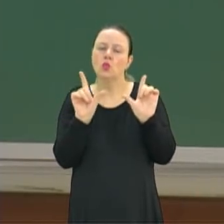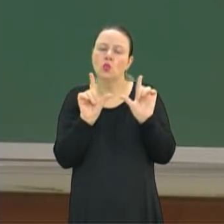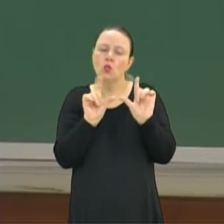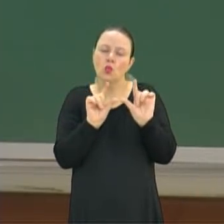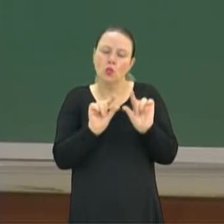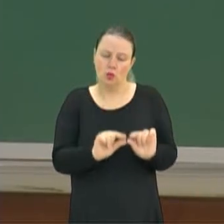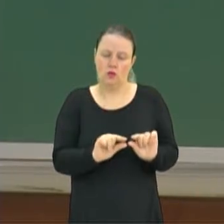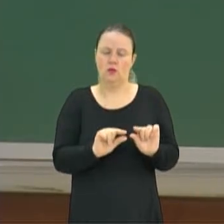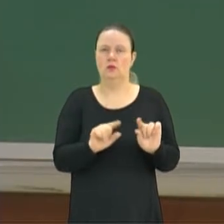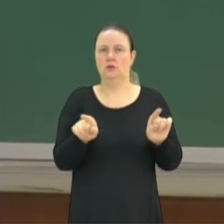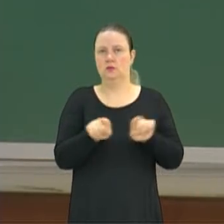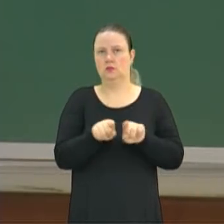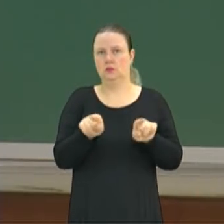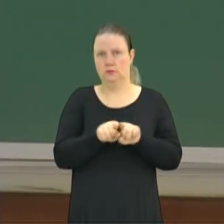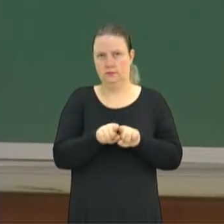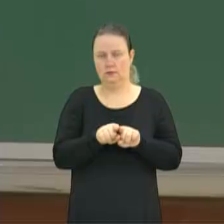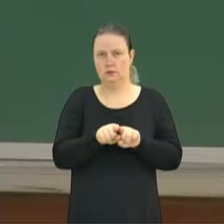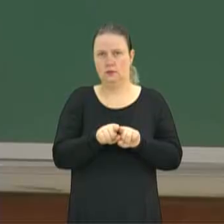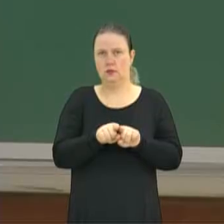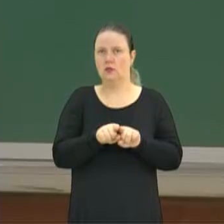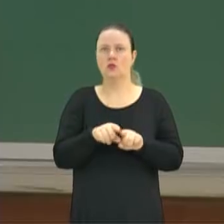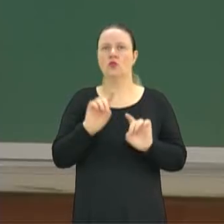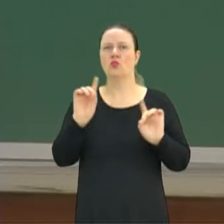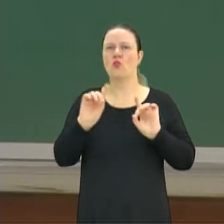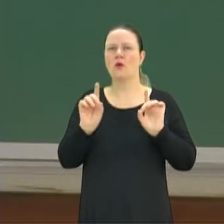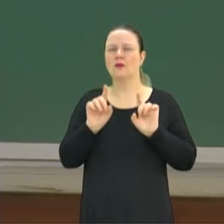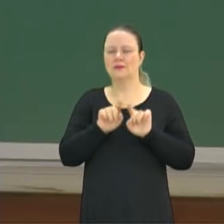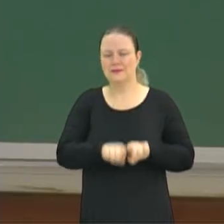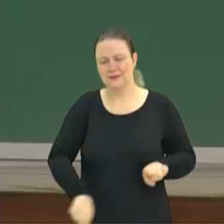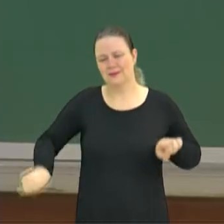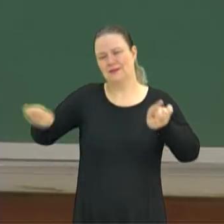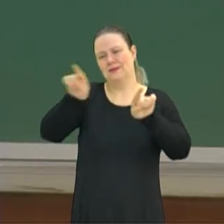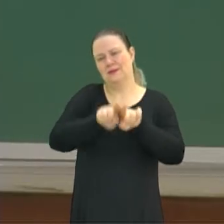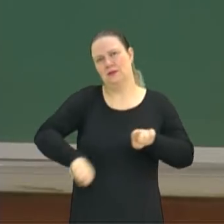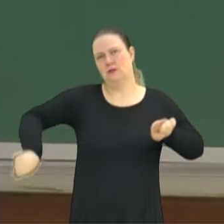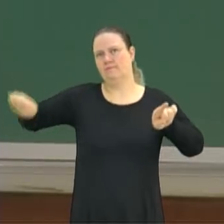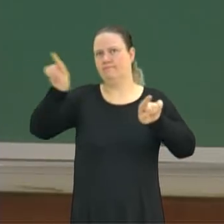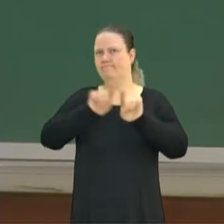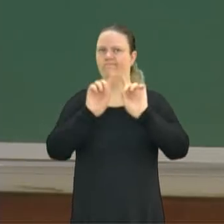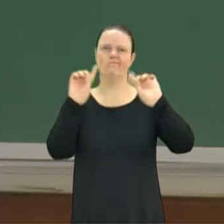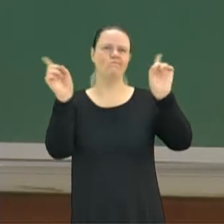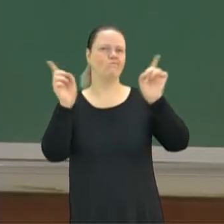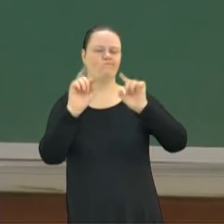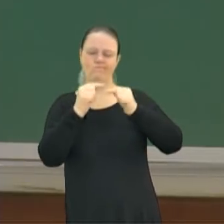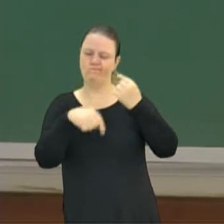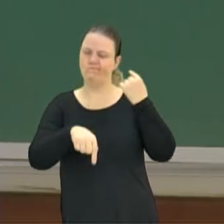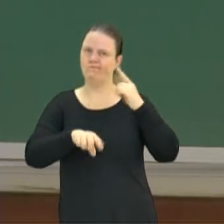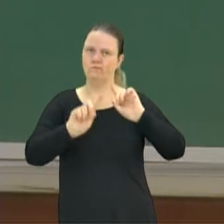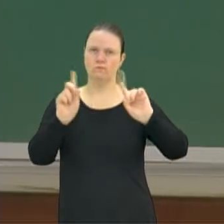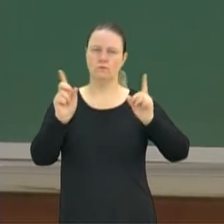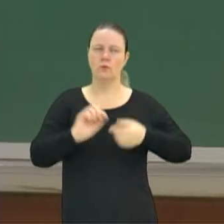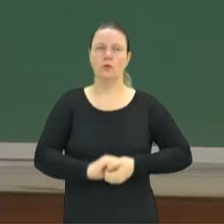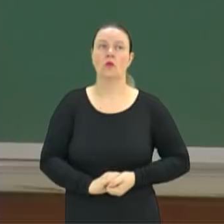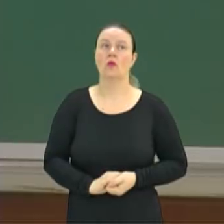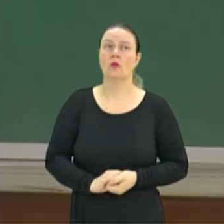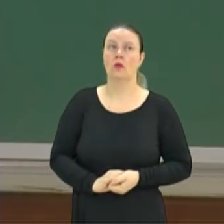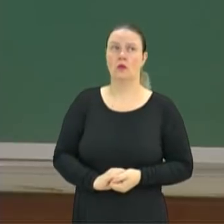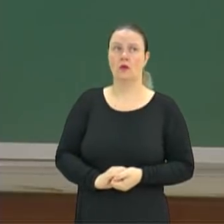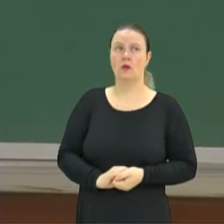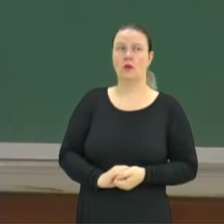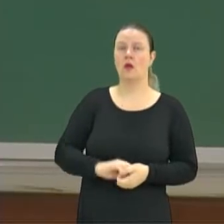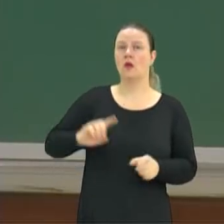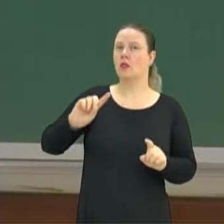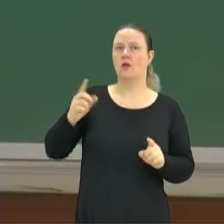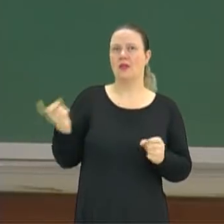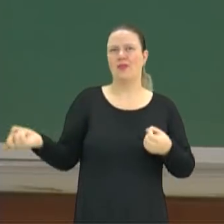ela só vai, então, em uma direção. E ela não é cíclica. Como assim ela não é cíclica? Quando eu chego aqui no último nível trófico, se esse sapo morrer, a